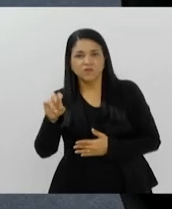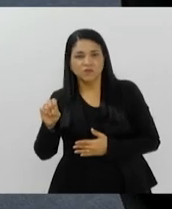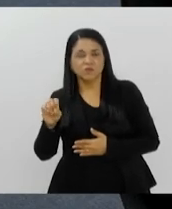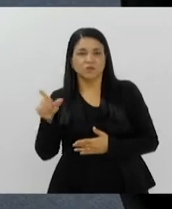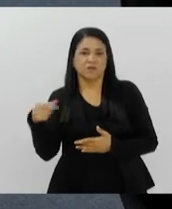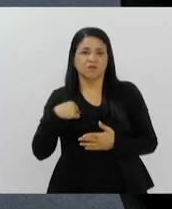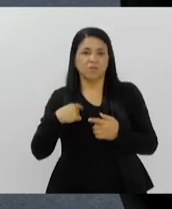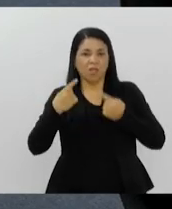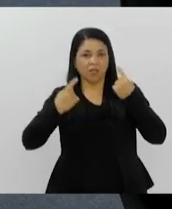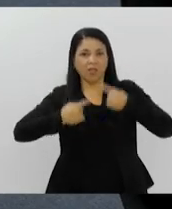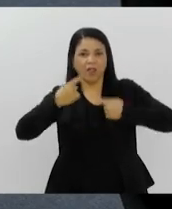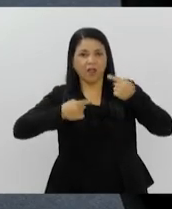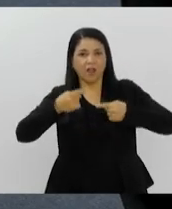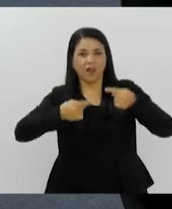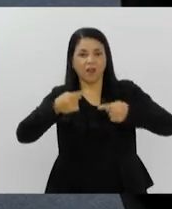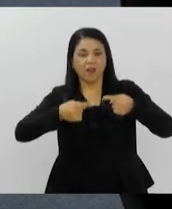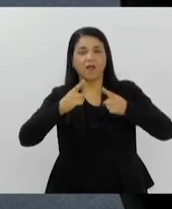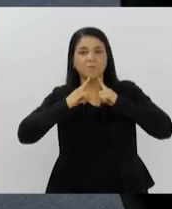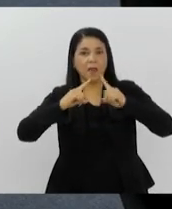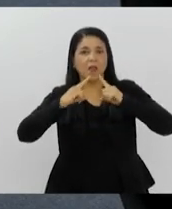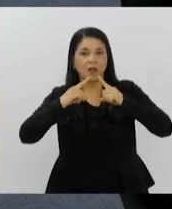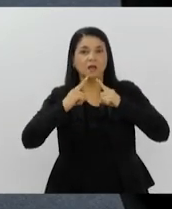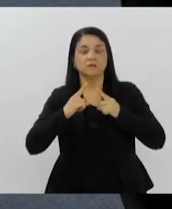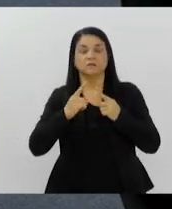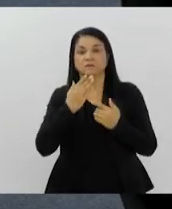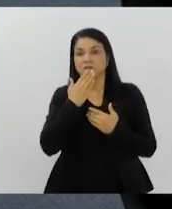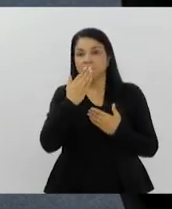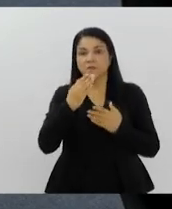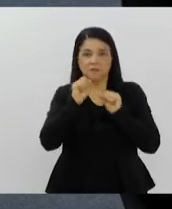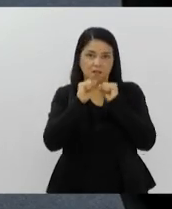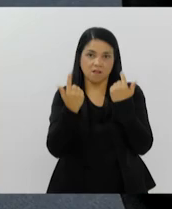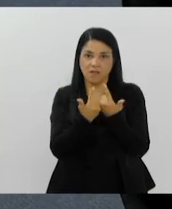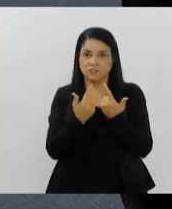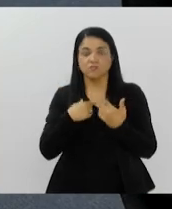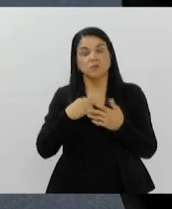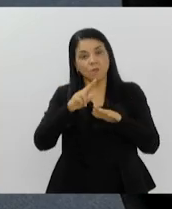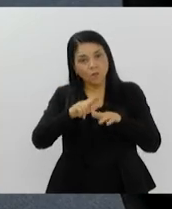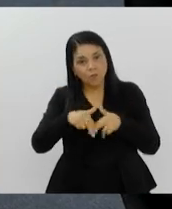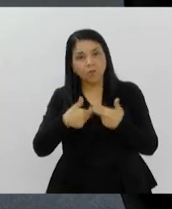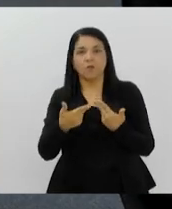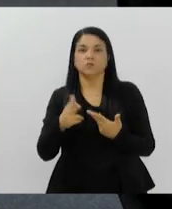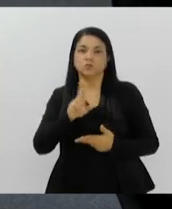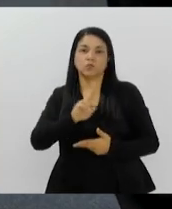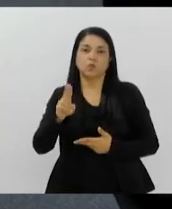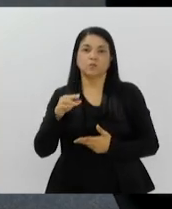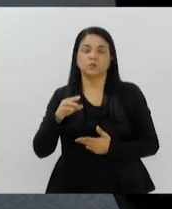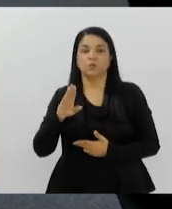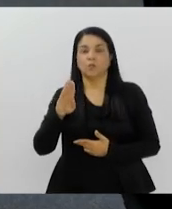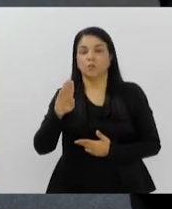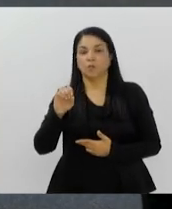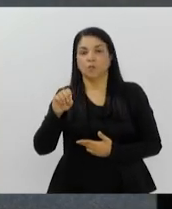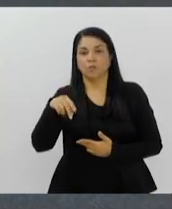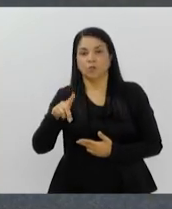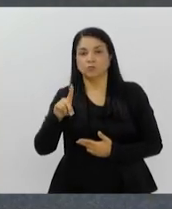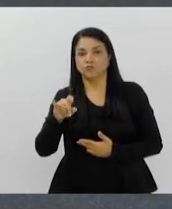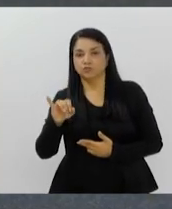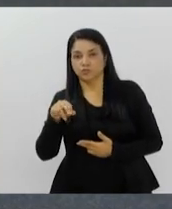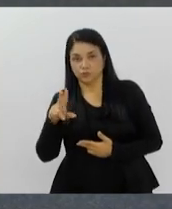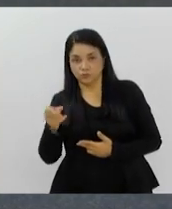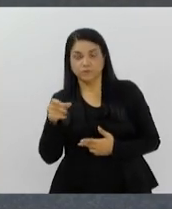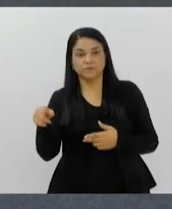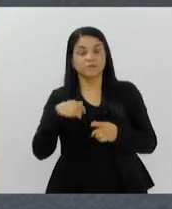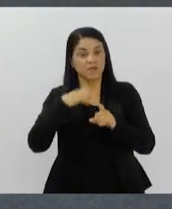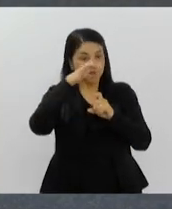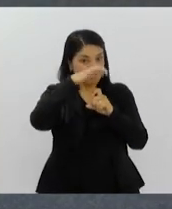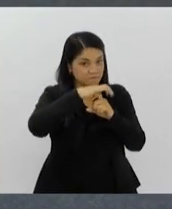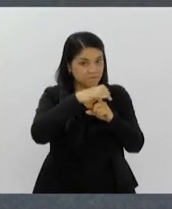na porta da LERJ por causa de mudança no nome do bondinho. E a outra coisa, a Praça 15. É uma praça que eu saiba, é